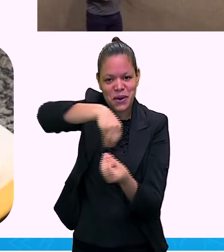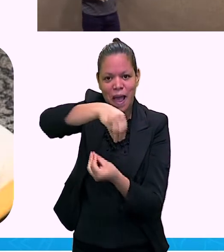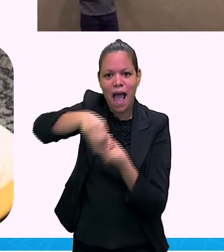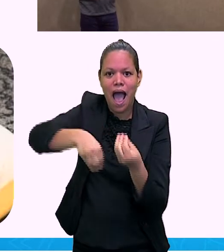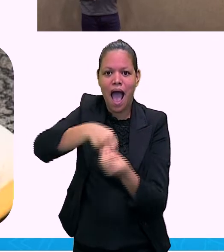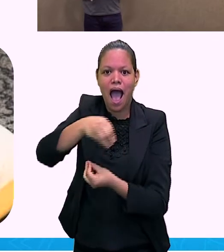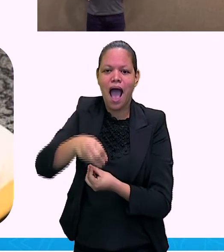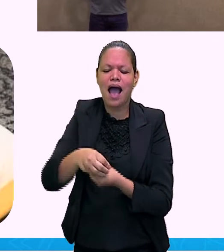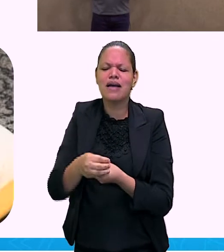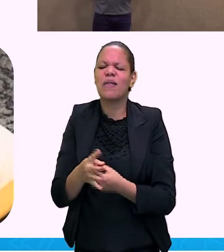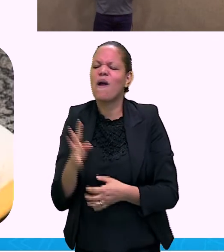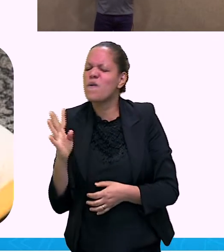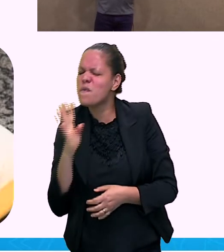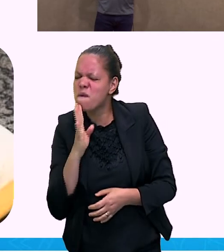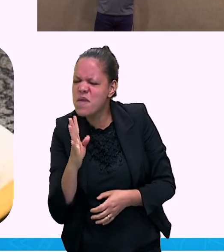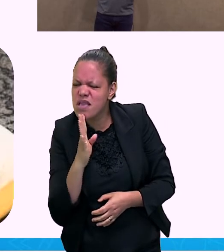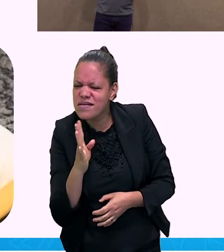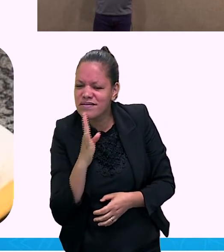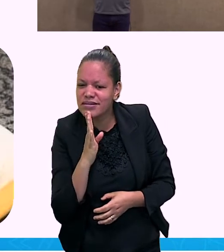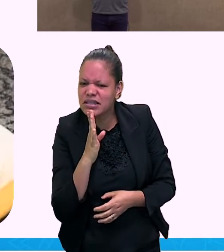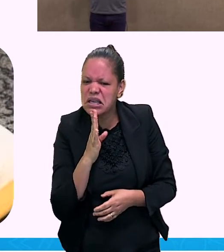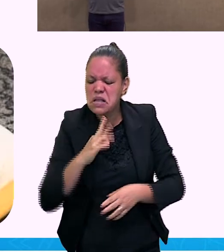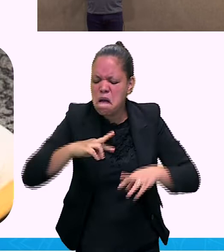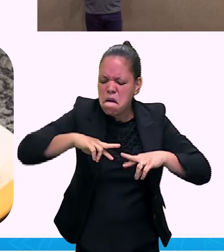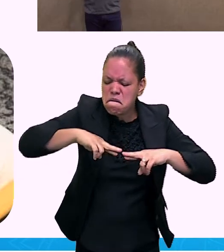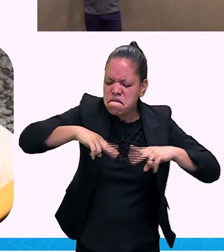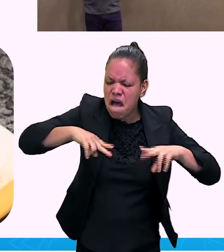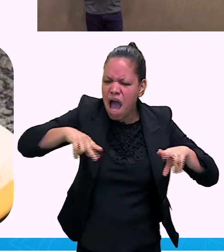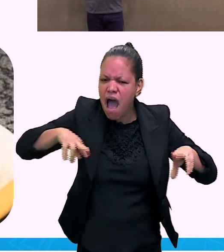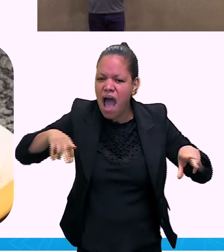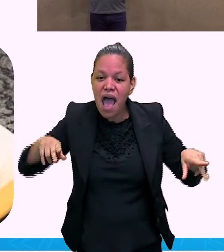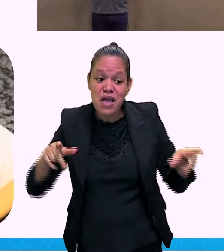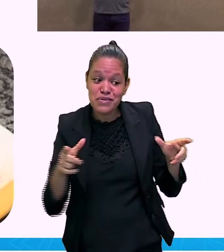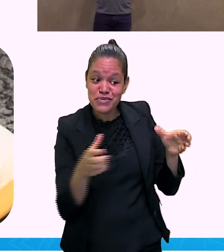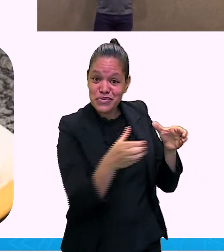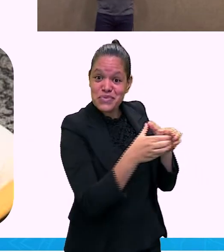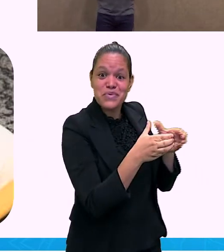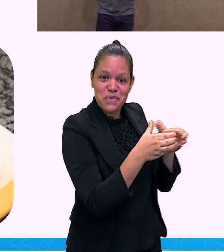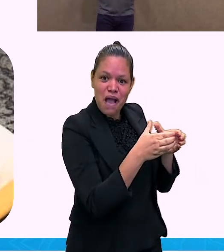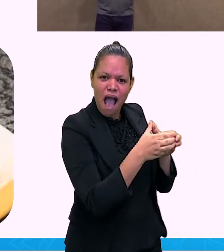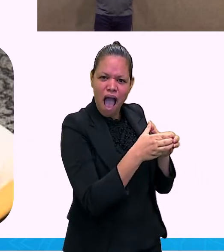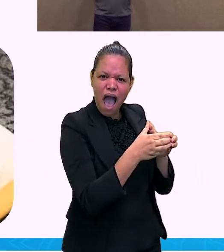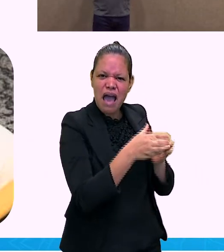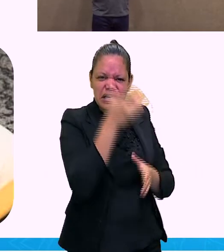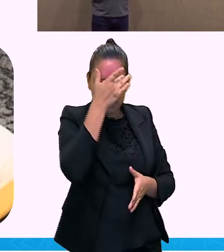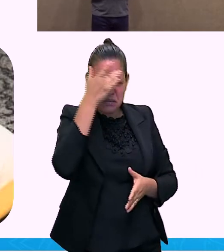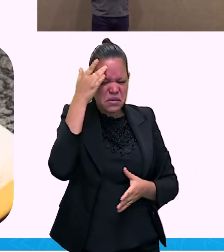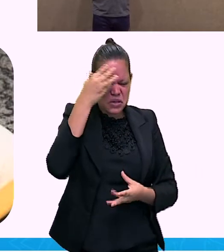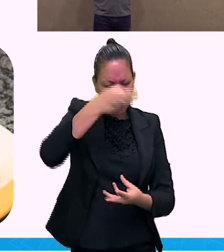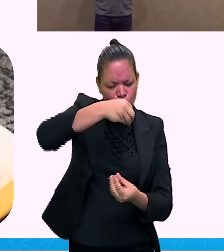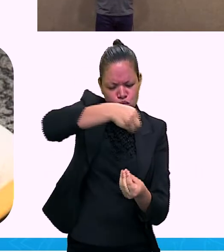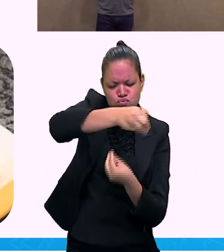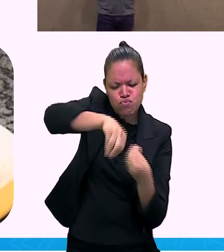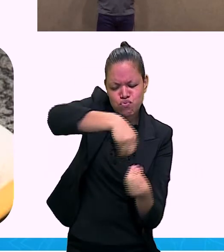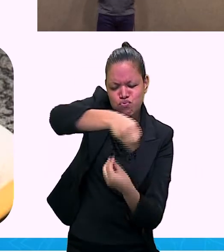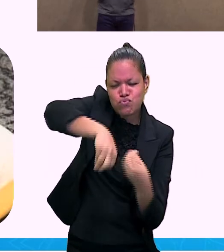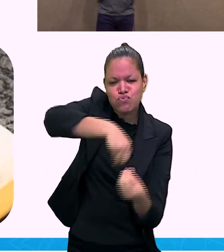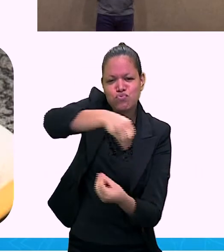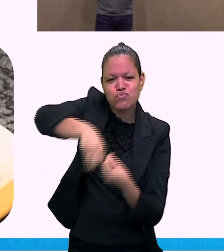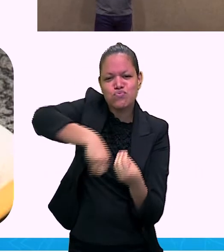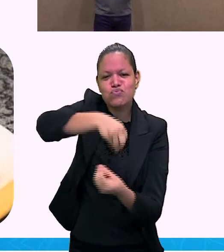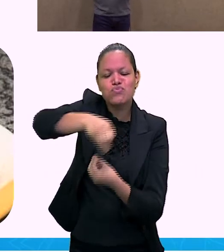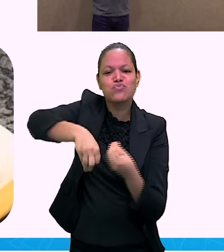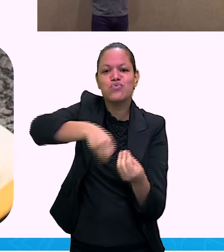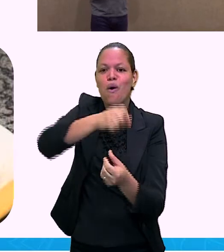porque vários de pessoas que fazem viagens misturam arroz com vários elementos, né, e ali come,